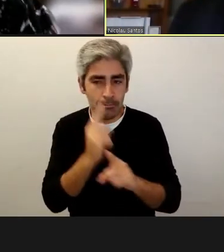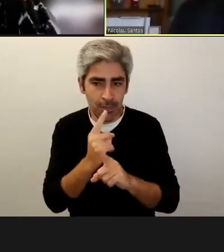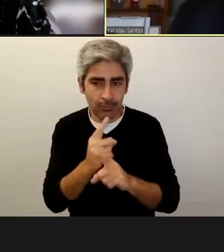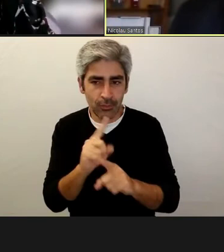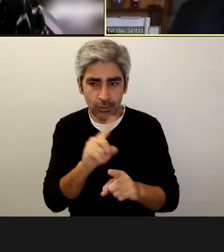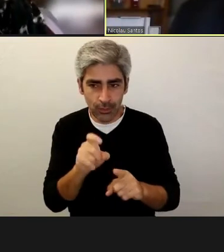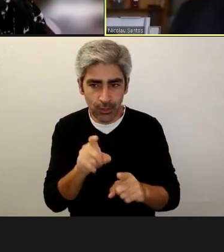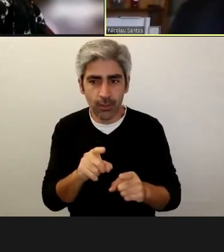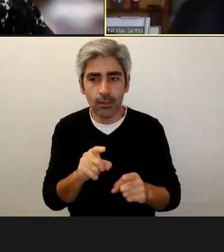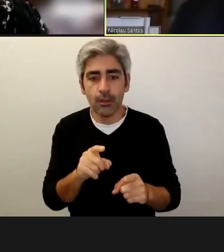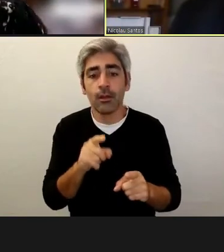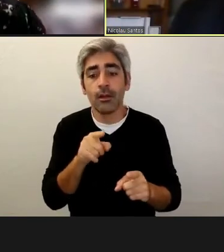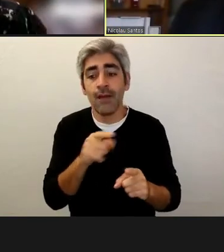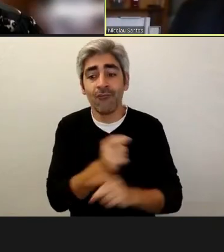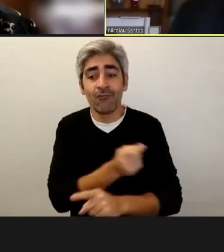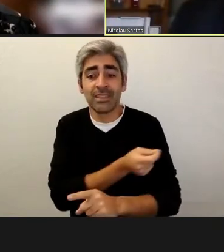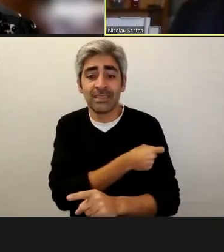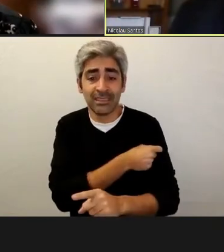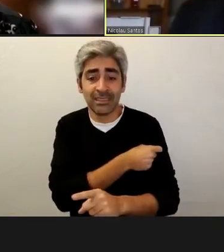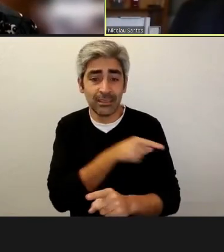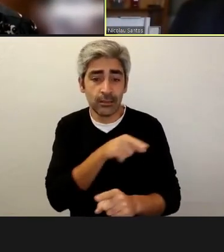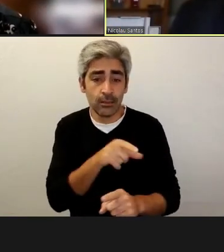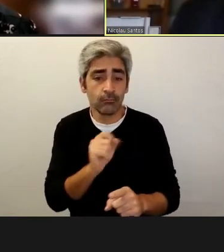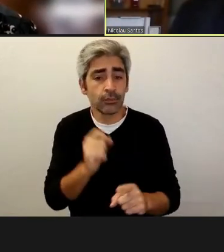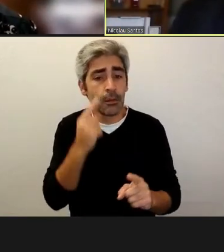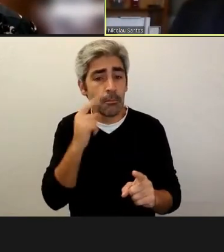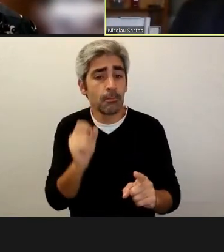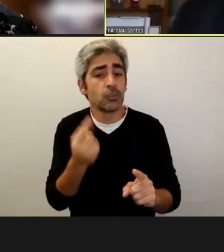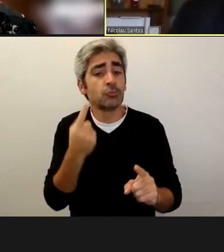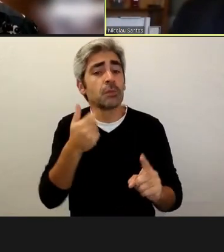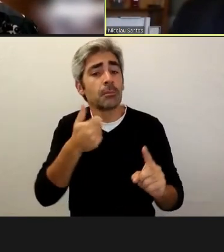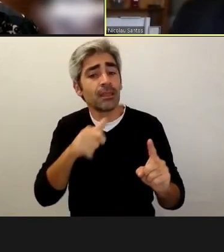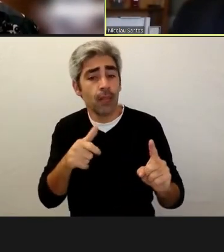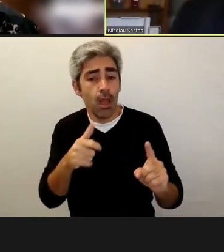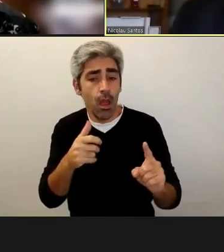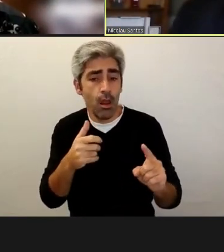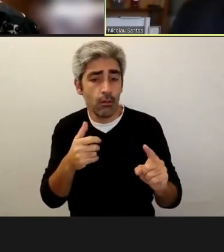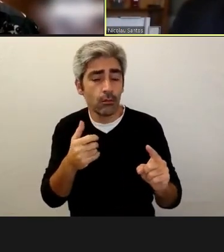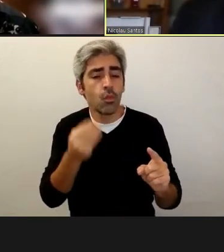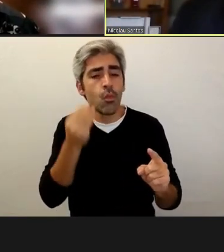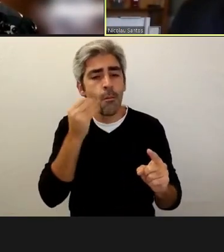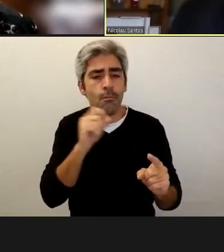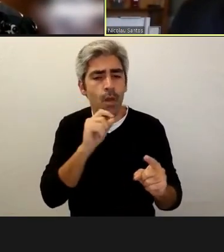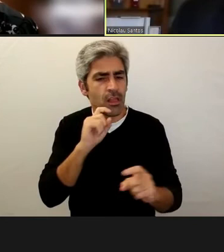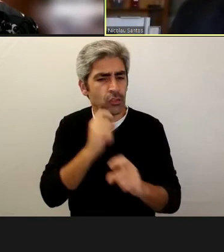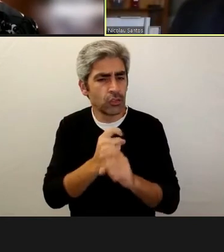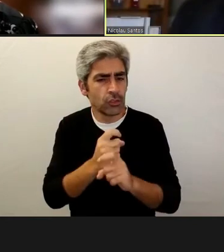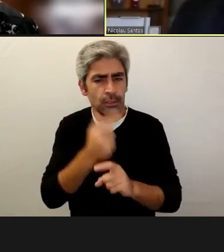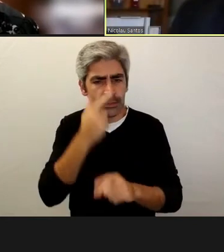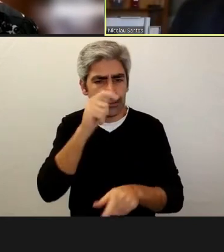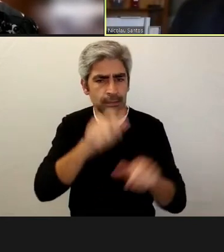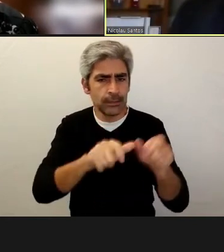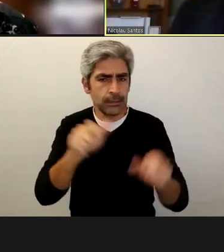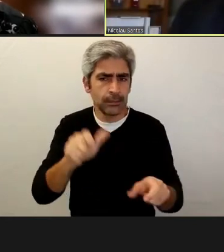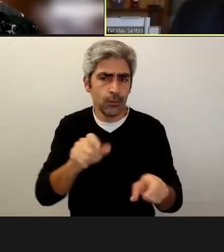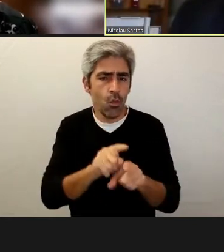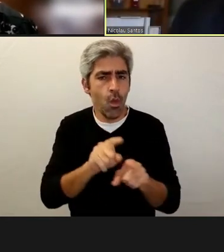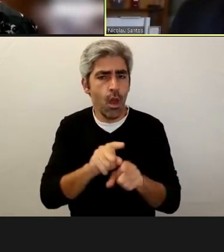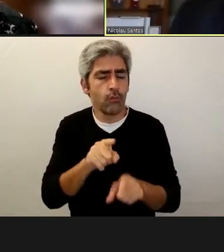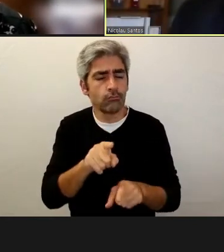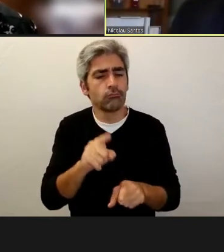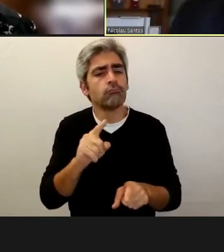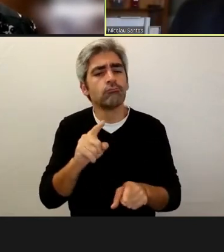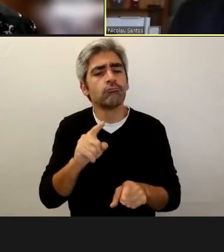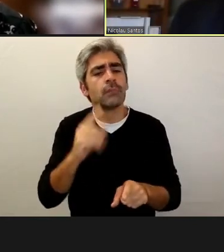questão: tendo estas vacinas de natureza experimental, em que medida se pode exigir aos cidadãos tomá-la num Estado de Direito